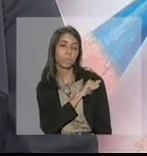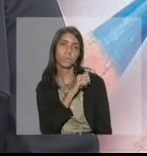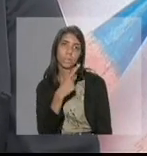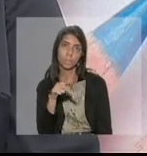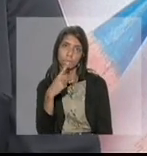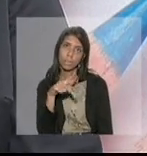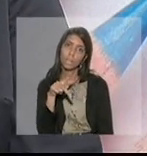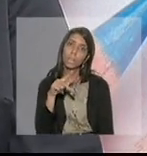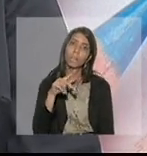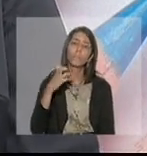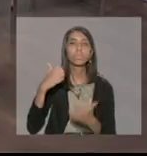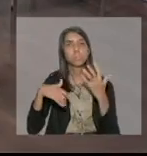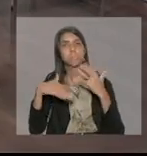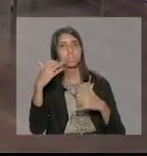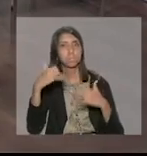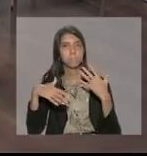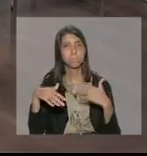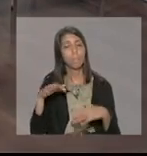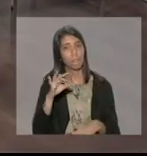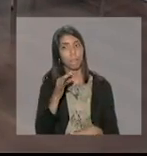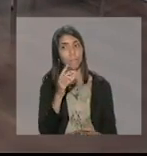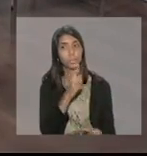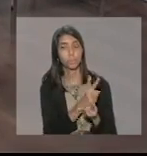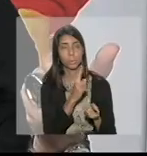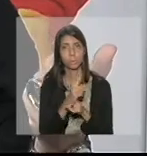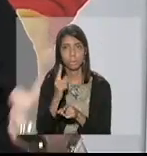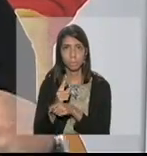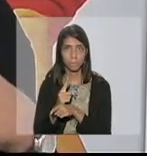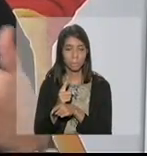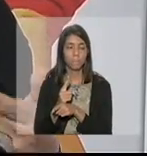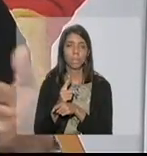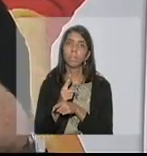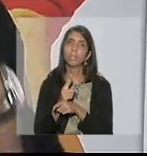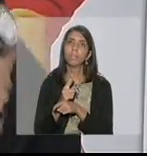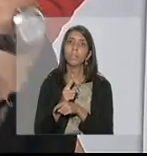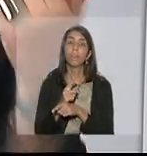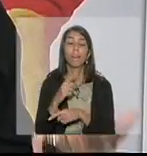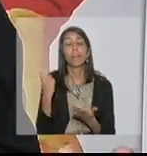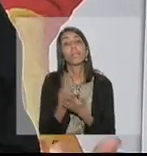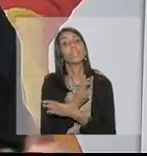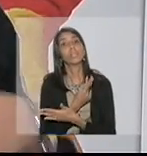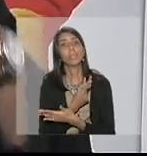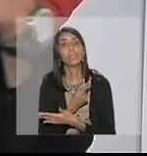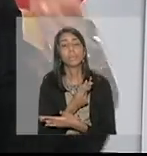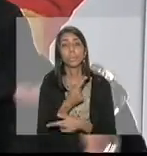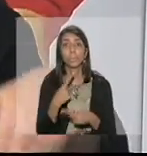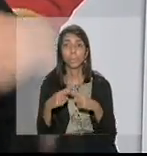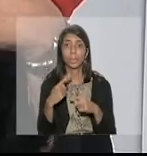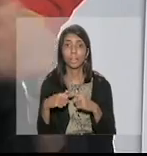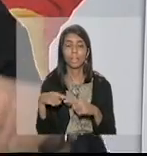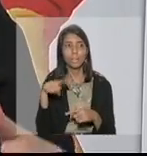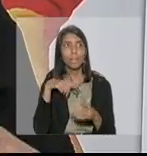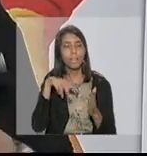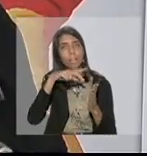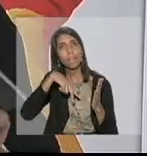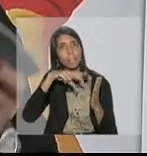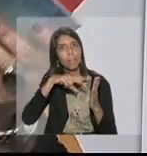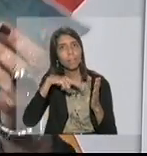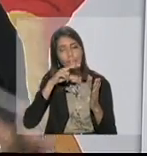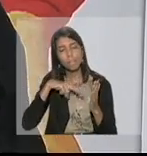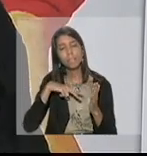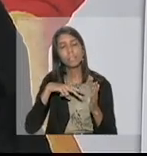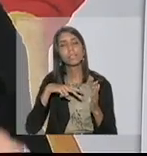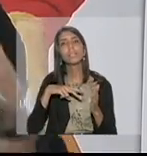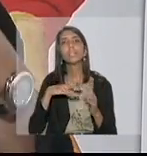alunos, né, narraram. São 4 meninas, né, que nós descobrimos, quer dizer, não ao acaso, foi ao acaso porque a gente estava lendo,